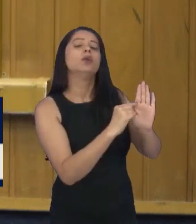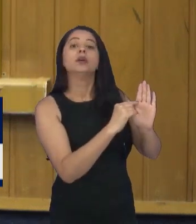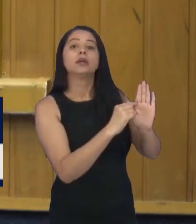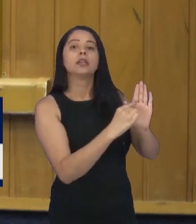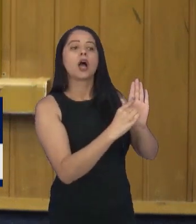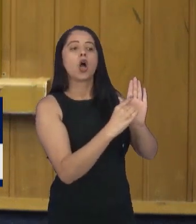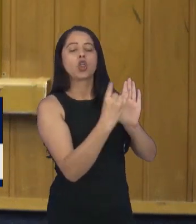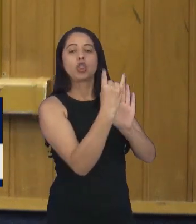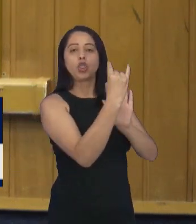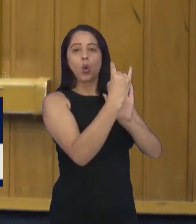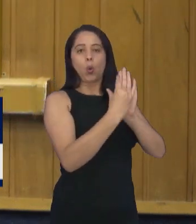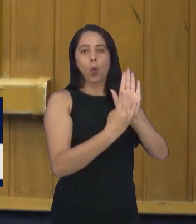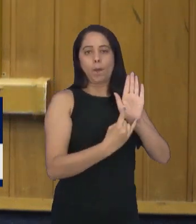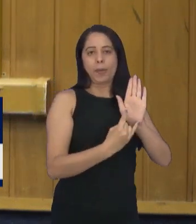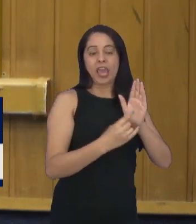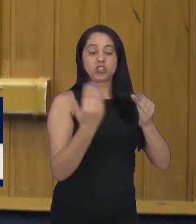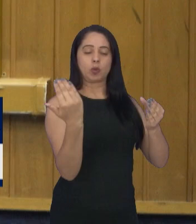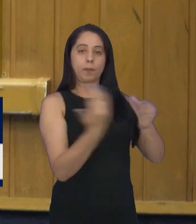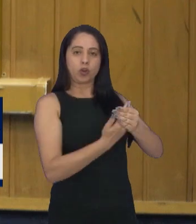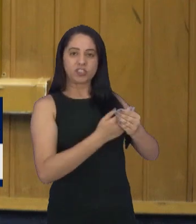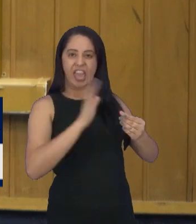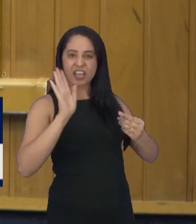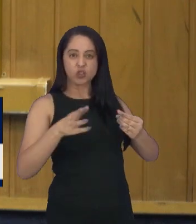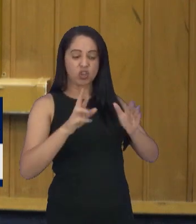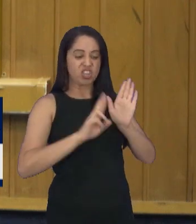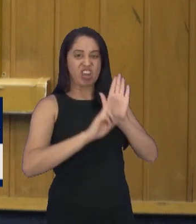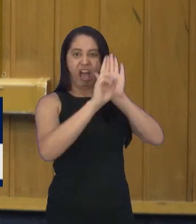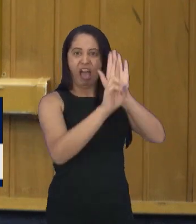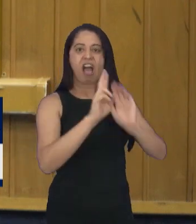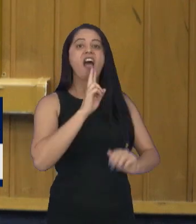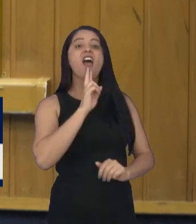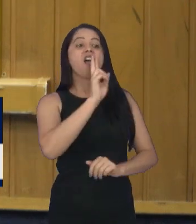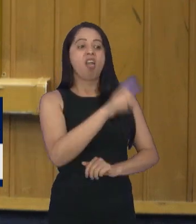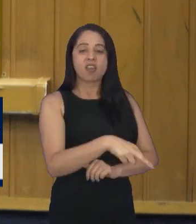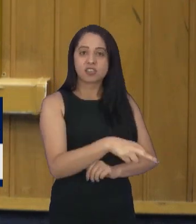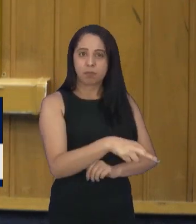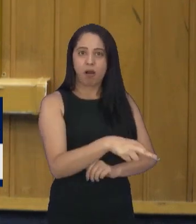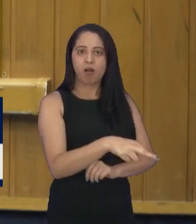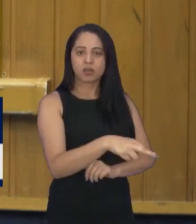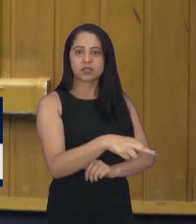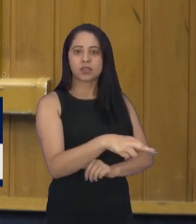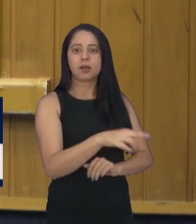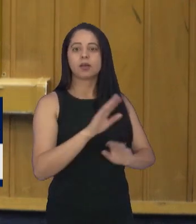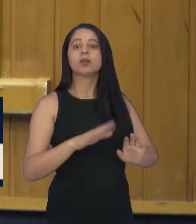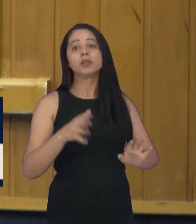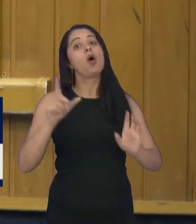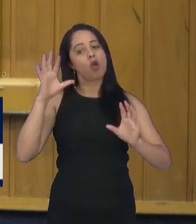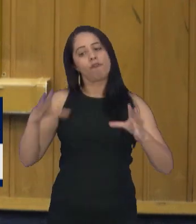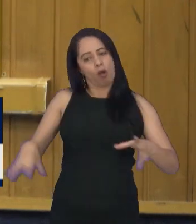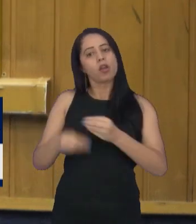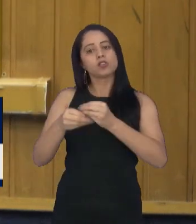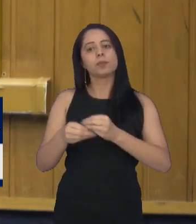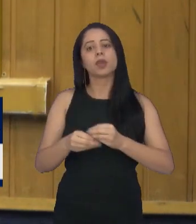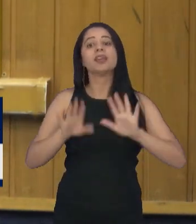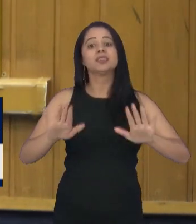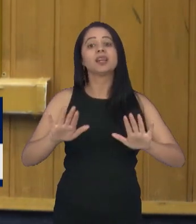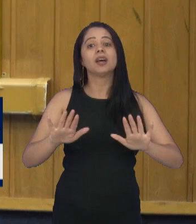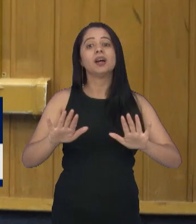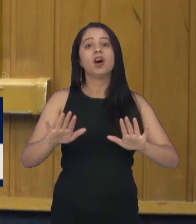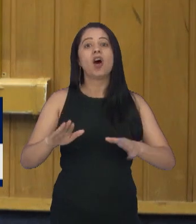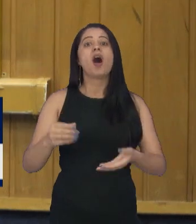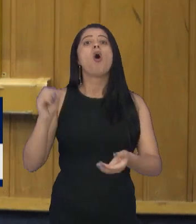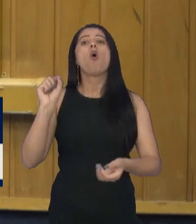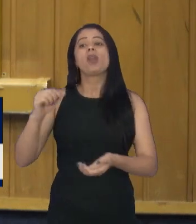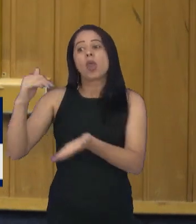processos que já teve parecer, estudos, mas que Conclua, ainda não vereadora, assinaram. por favor. Concluindo, então só falta o